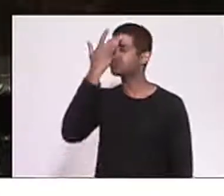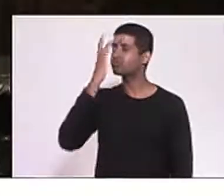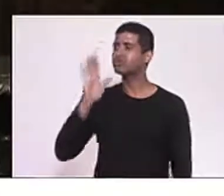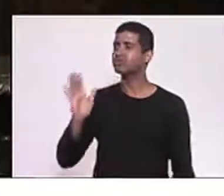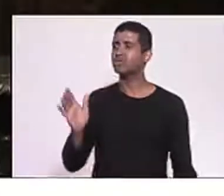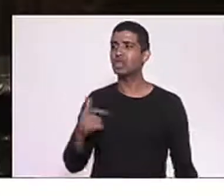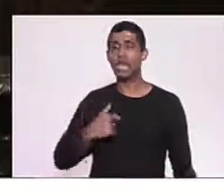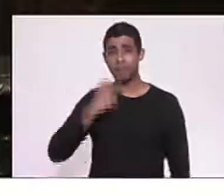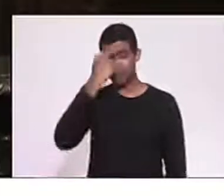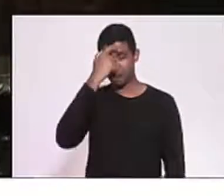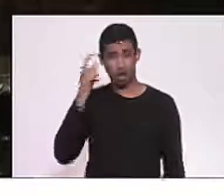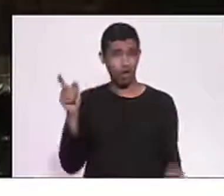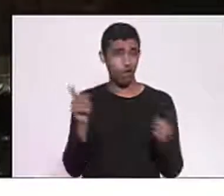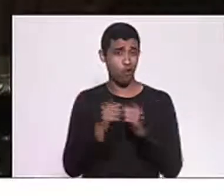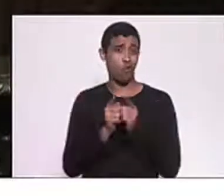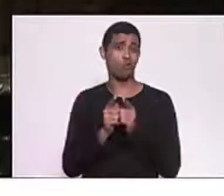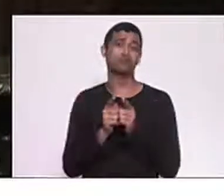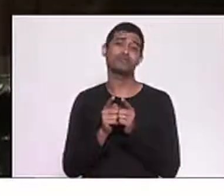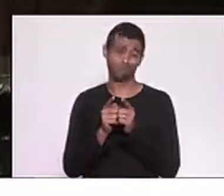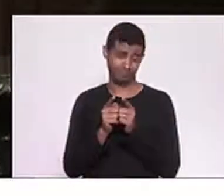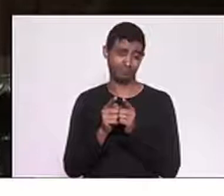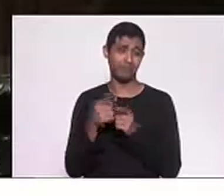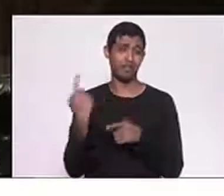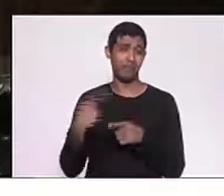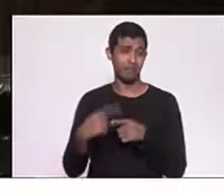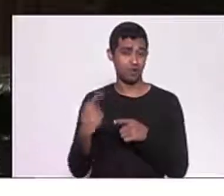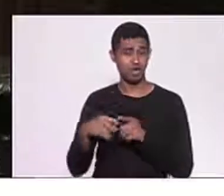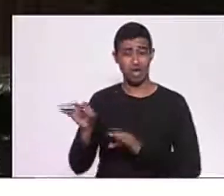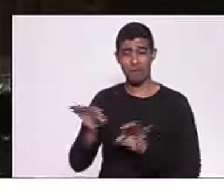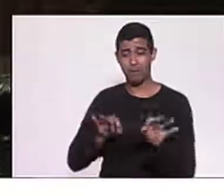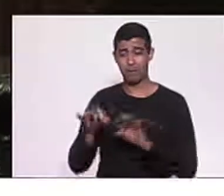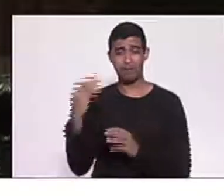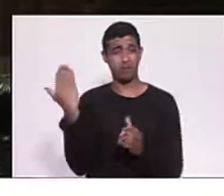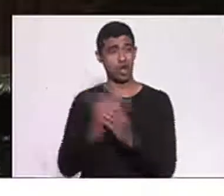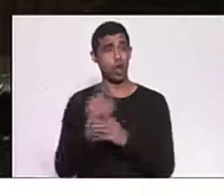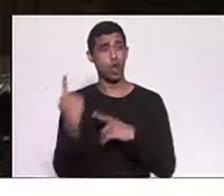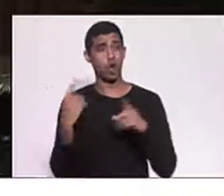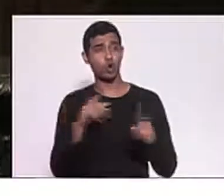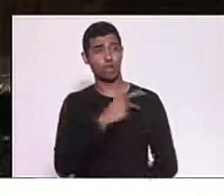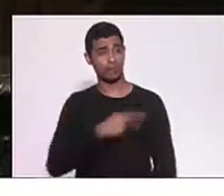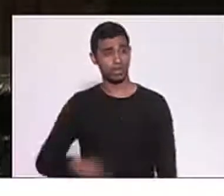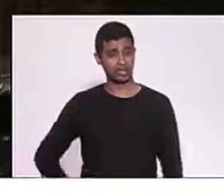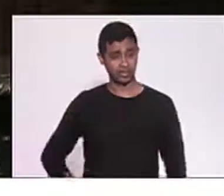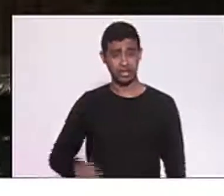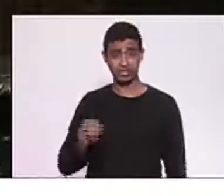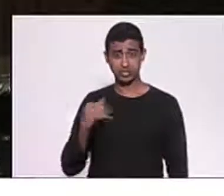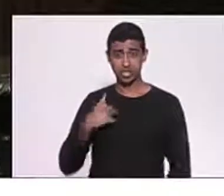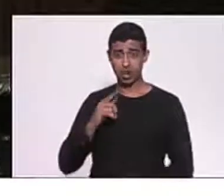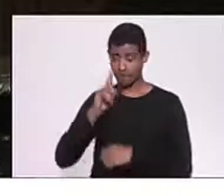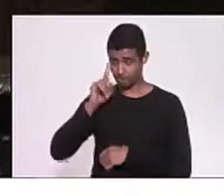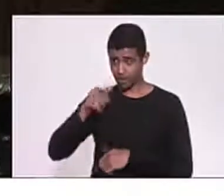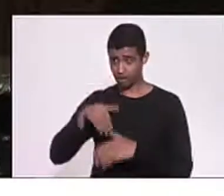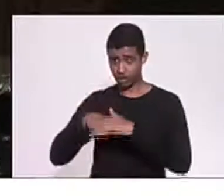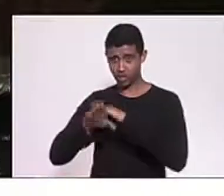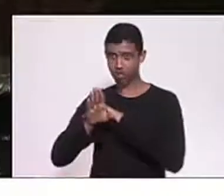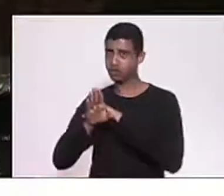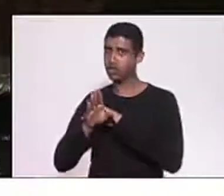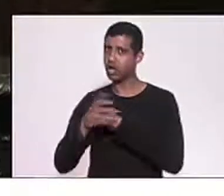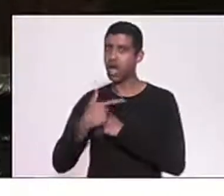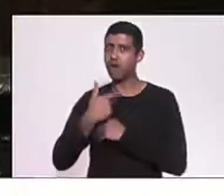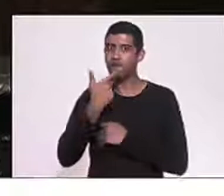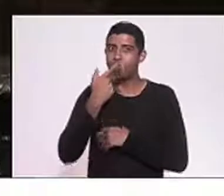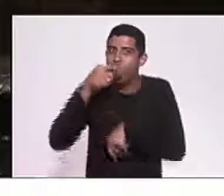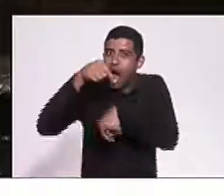tem memória curta. Porque um procedimento contra o presidente da República, se eu mando arquivar, eu sou capaz de dizer